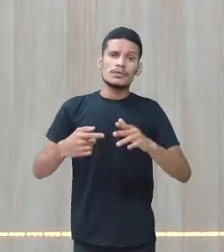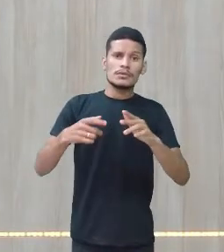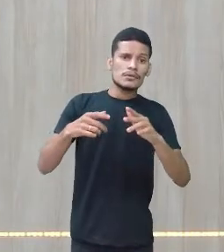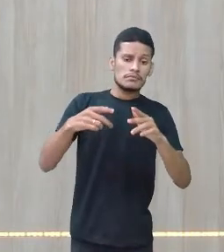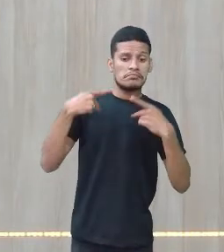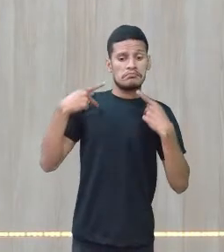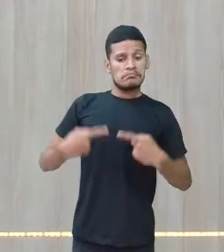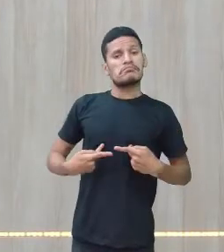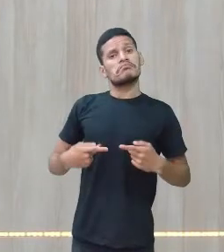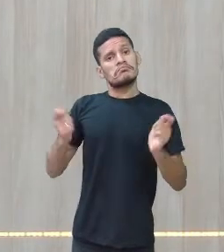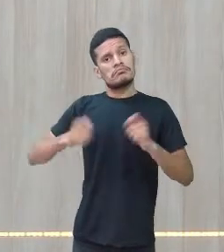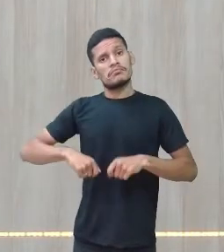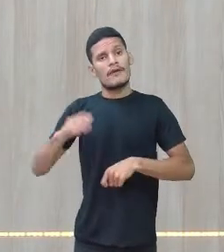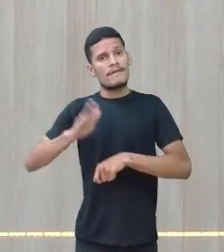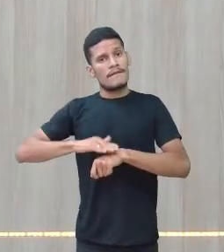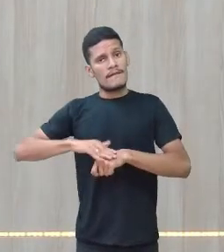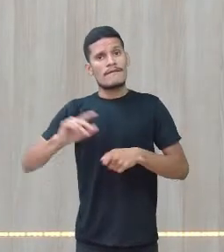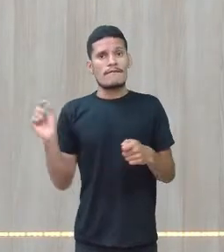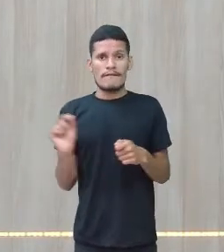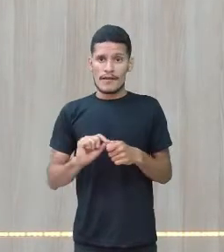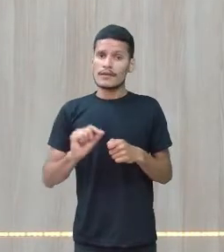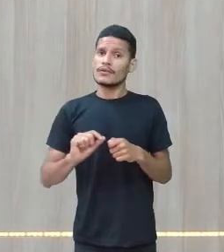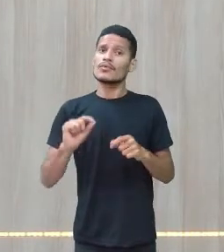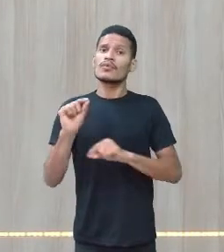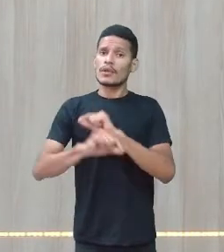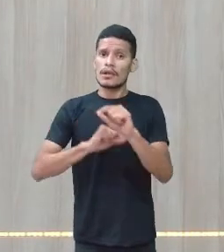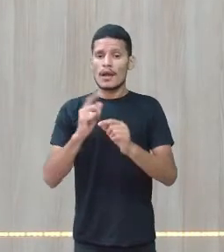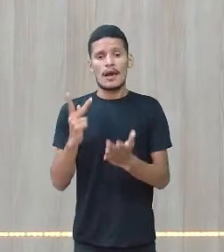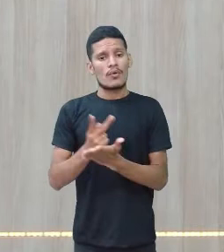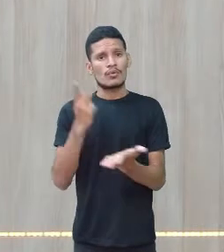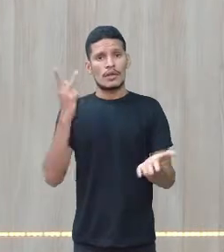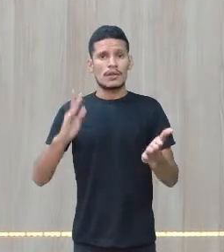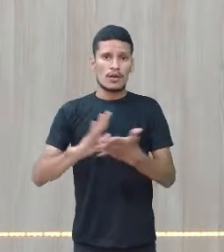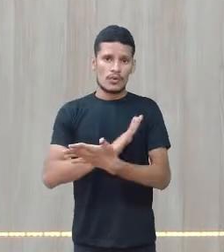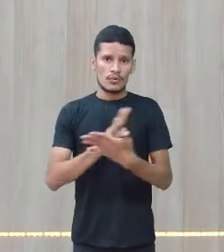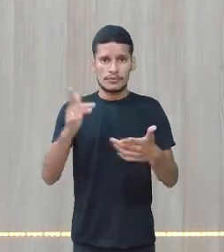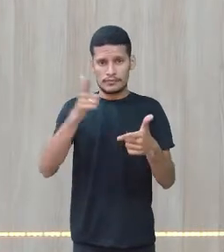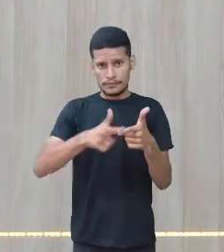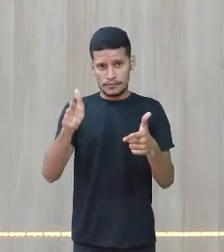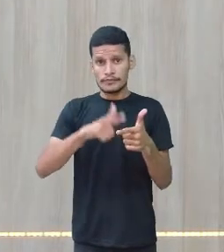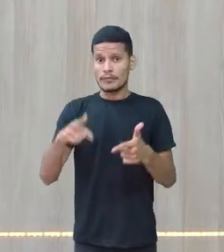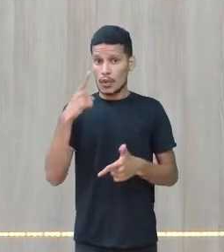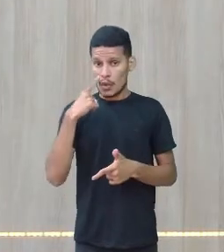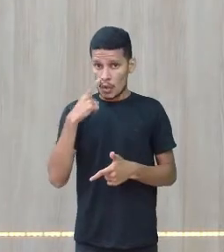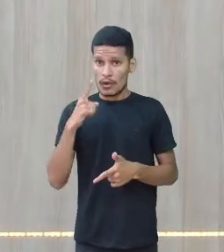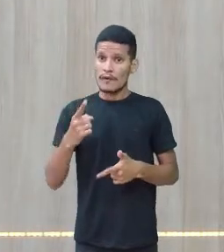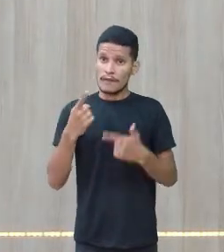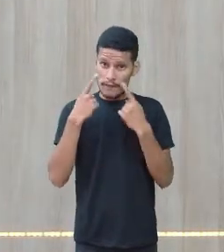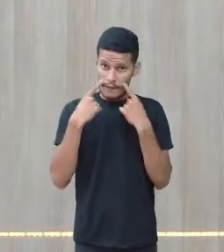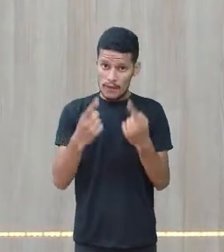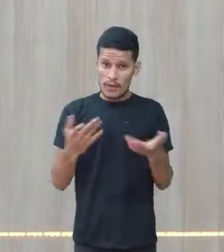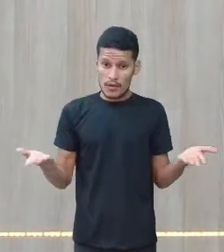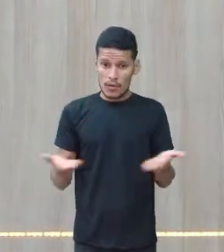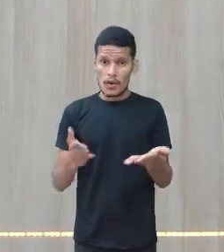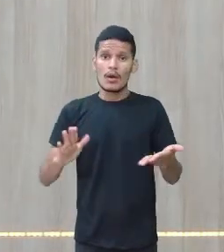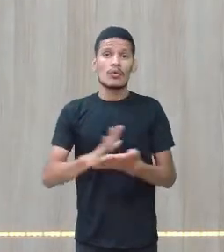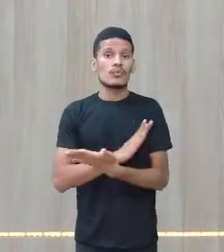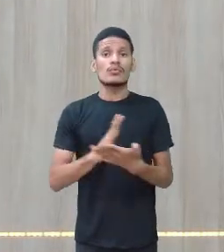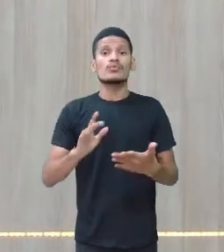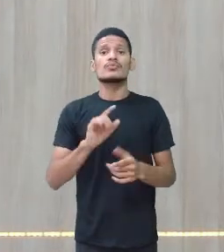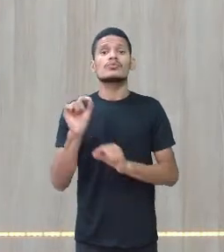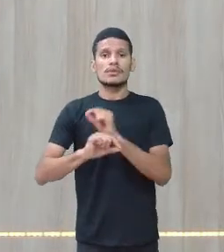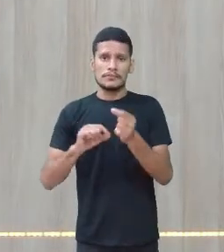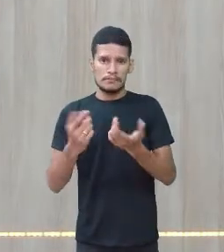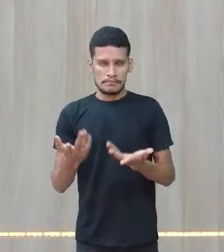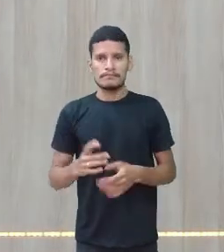estamos lidando, está trazendo aí, está provocando alguns transtornos. E vamos ver que transtornos são esses. Então, o primeiro que eu quero